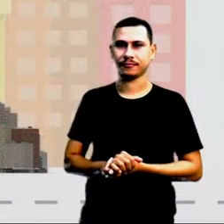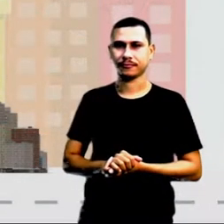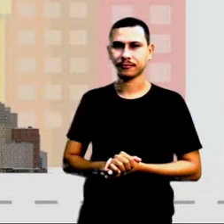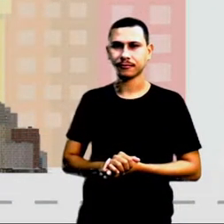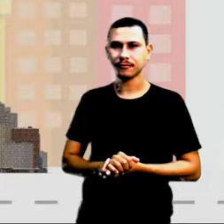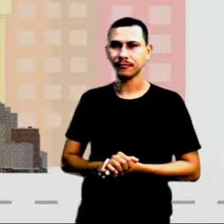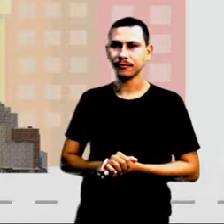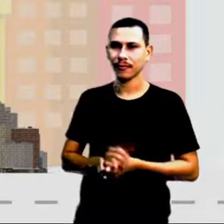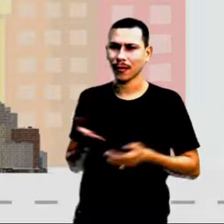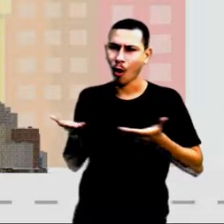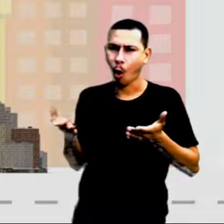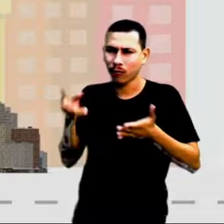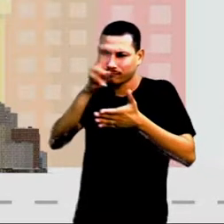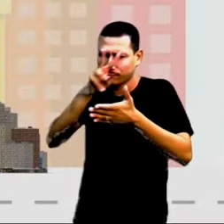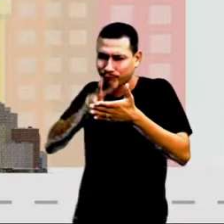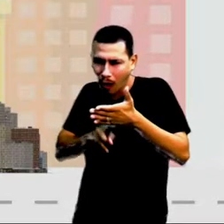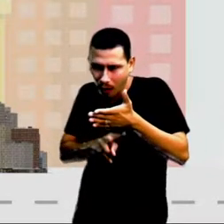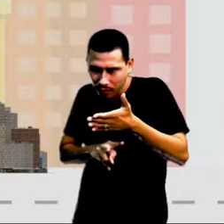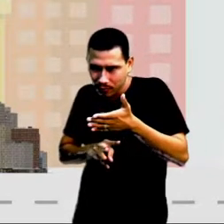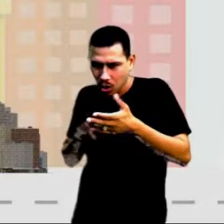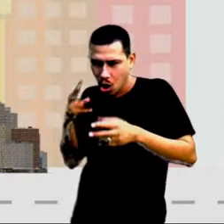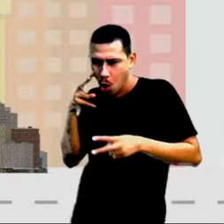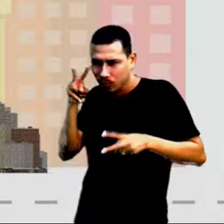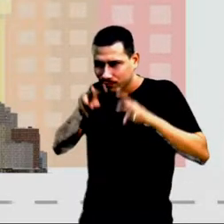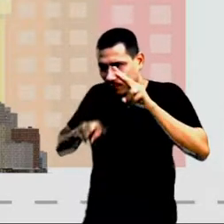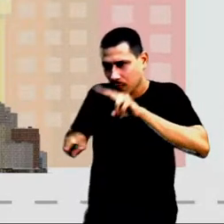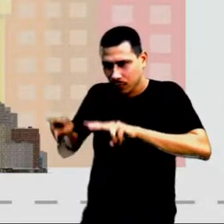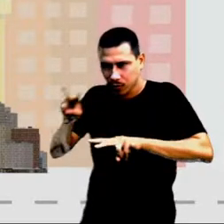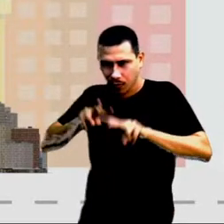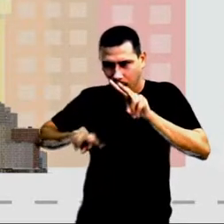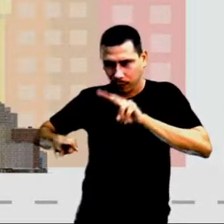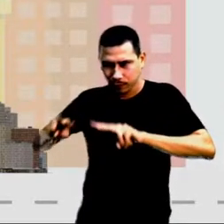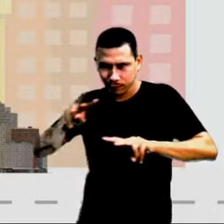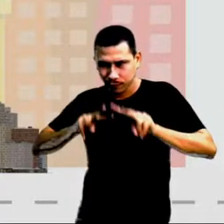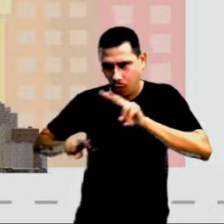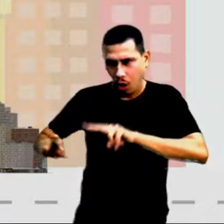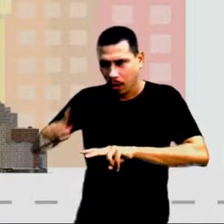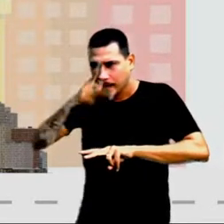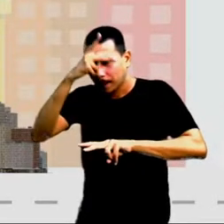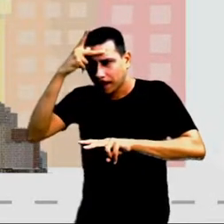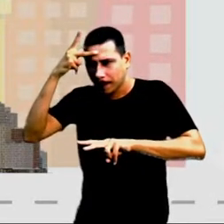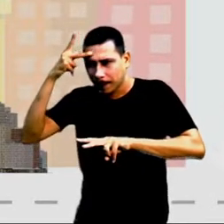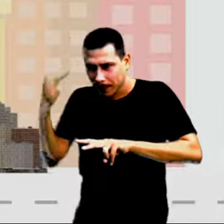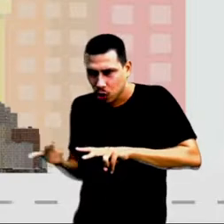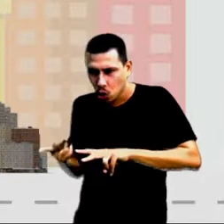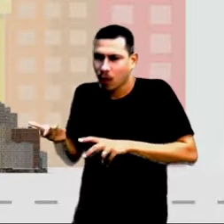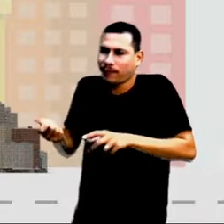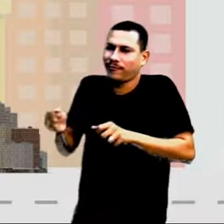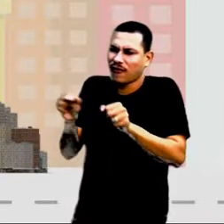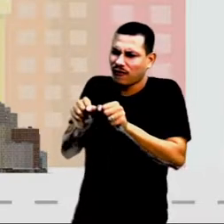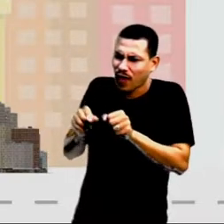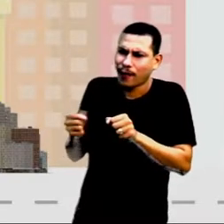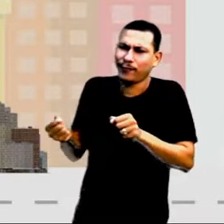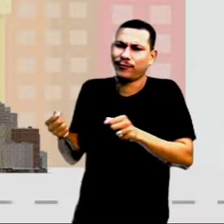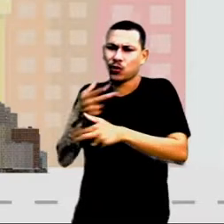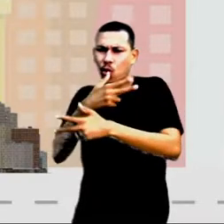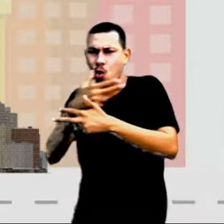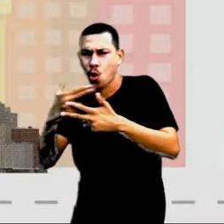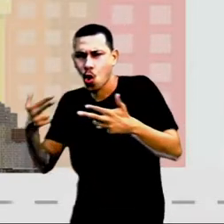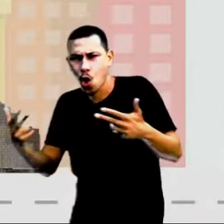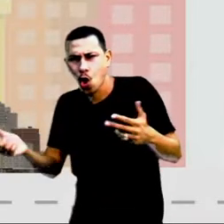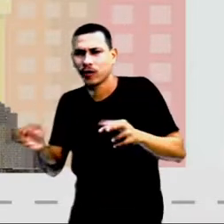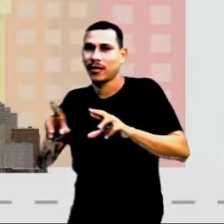Leiam aí na sua telinha. Observe que as pessoas realizam atividades diferentes.